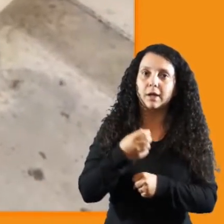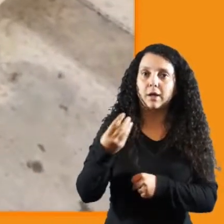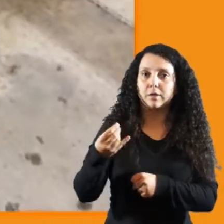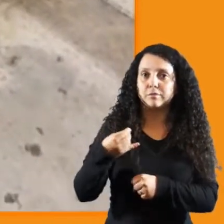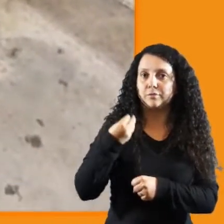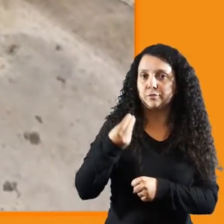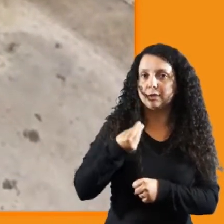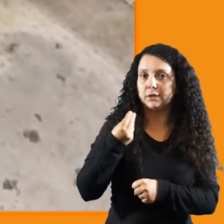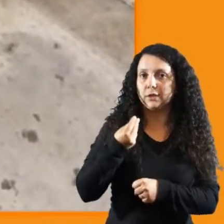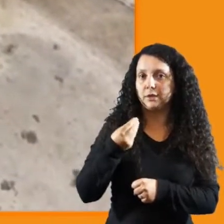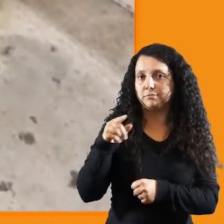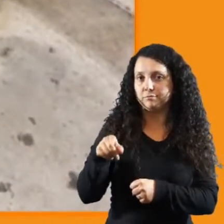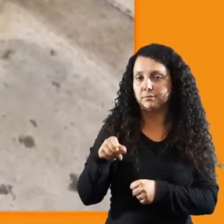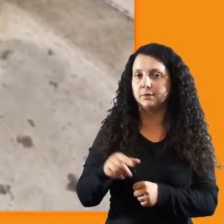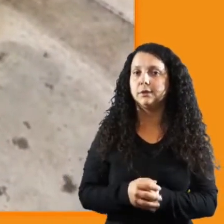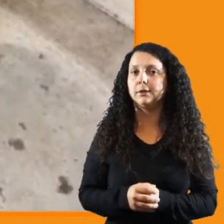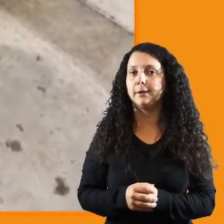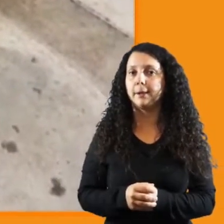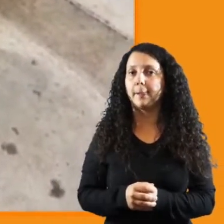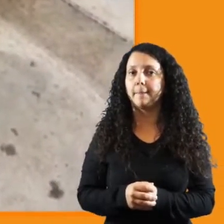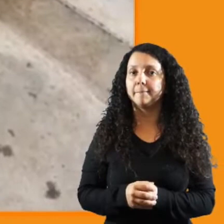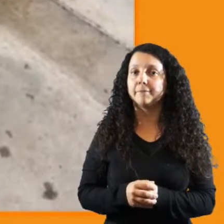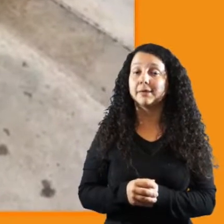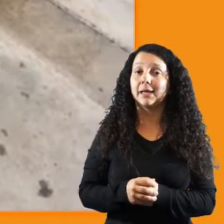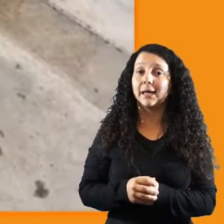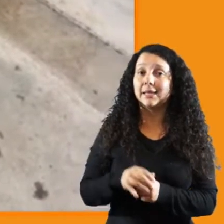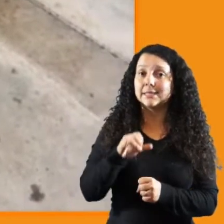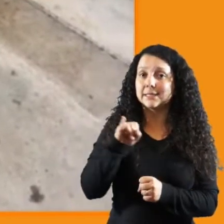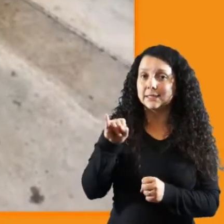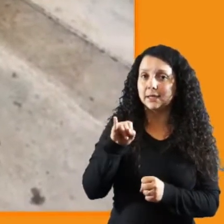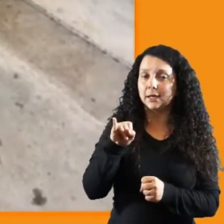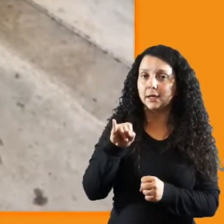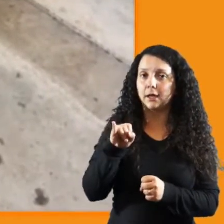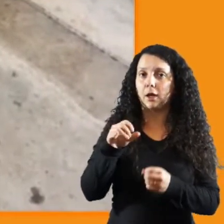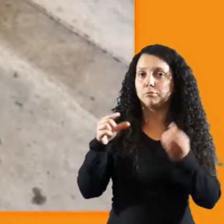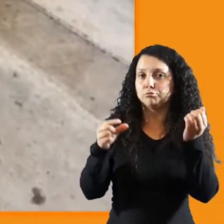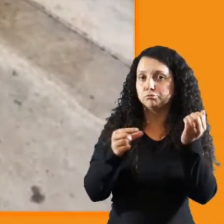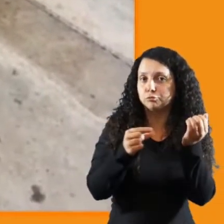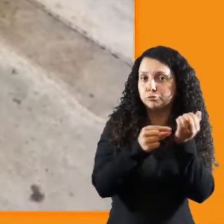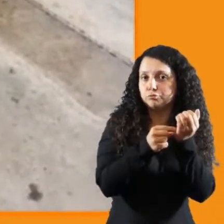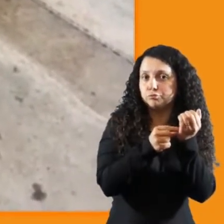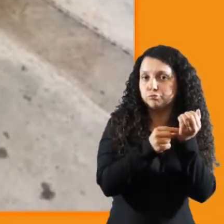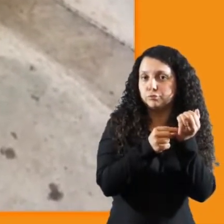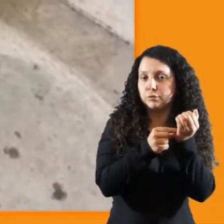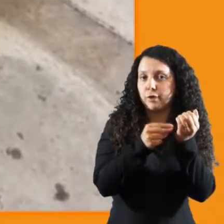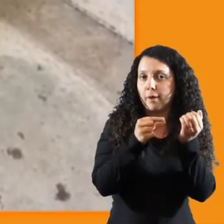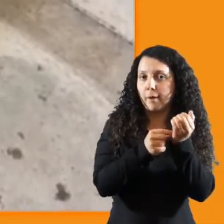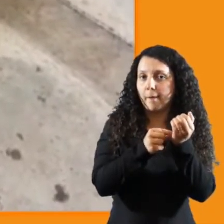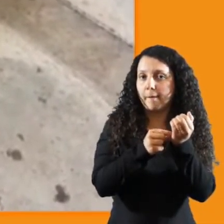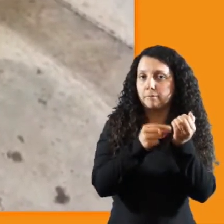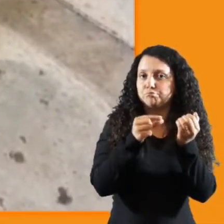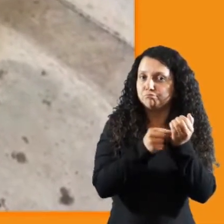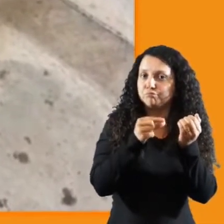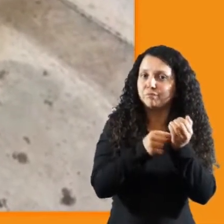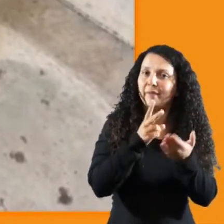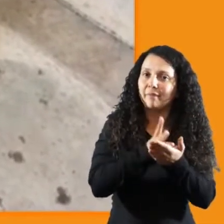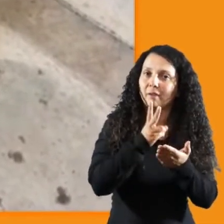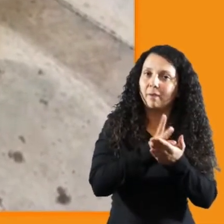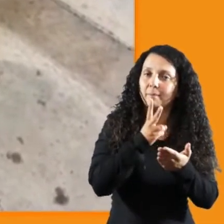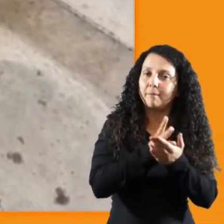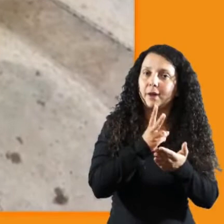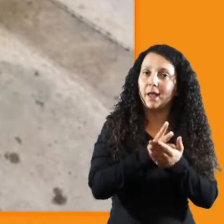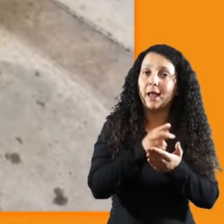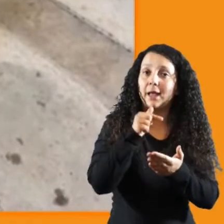descarga. Quanto mais eu descarregar essa bateria, menos ciclos de carga e descarga ela vai poder realizar. Consequentemente, menor vai ser a vida